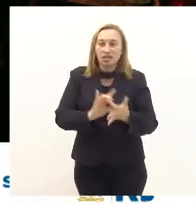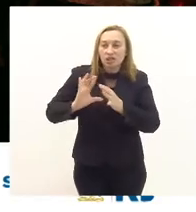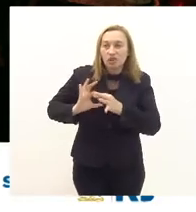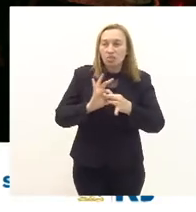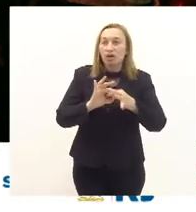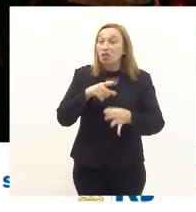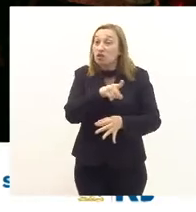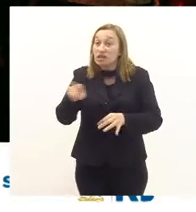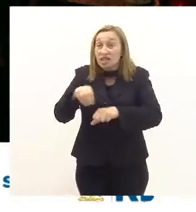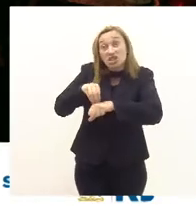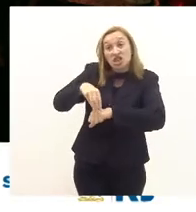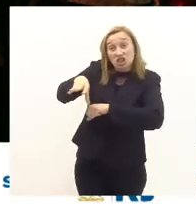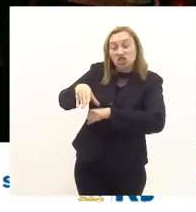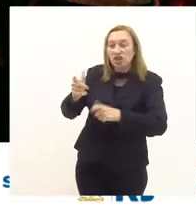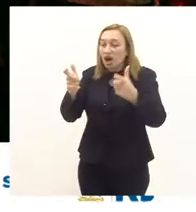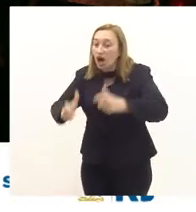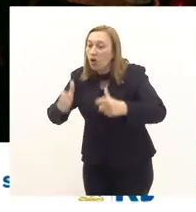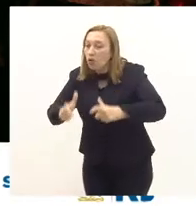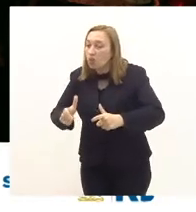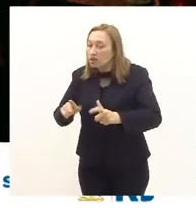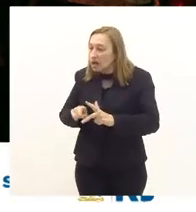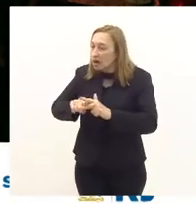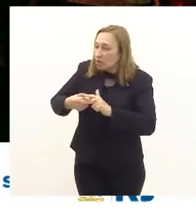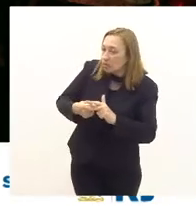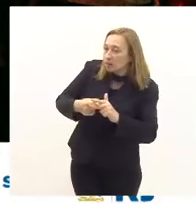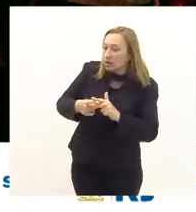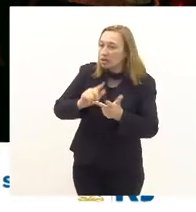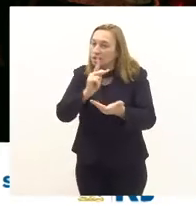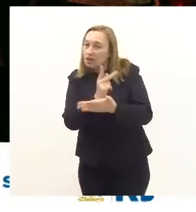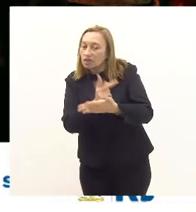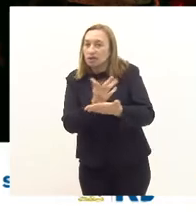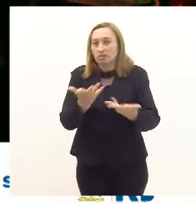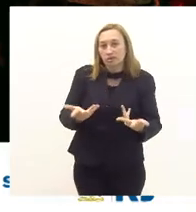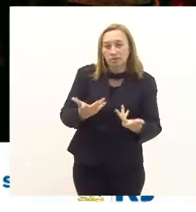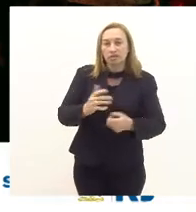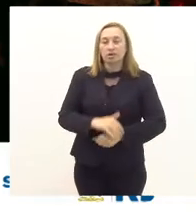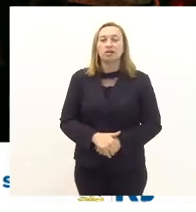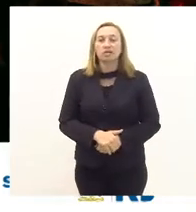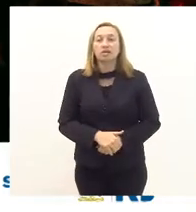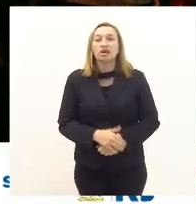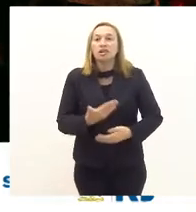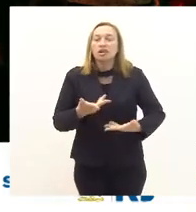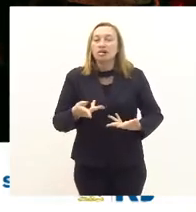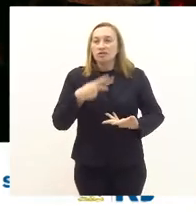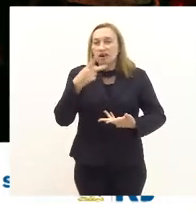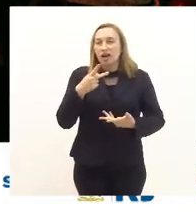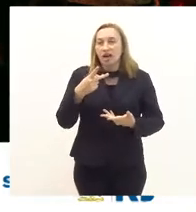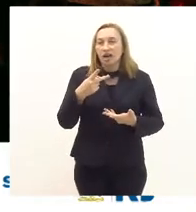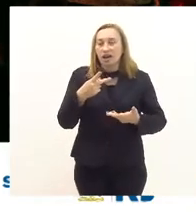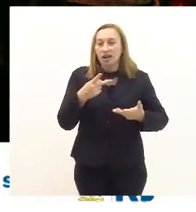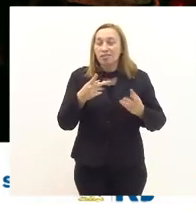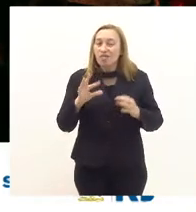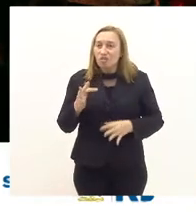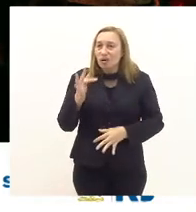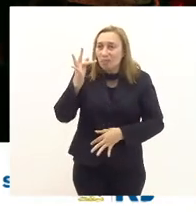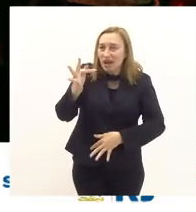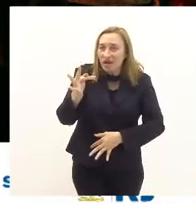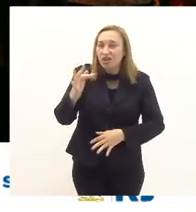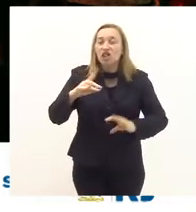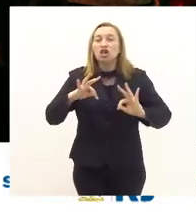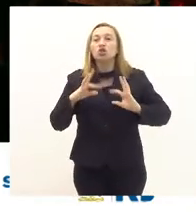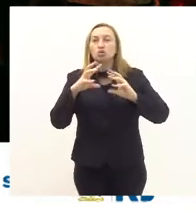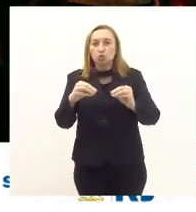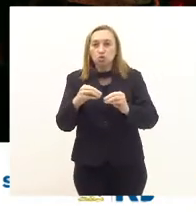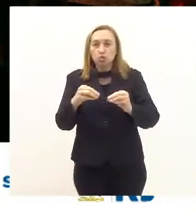que indicam para a gente onde a gente está acertando, onde está errando. Então, aqui eu trago para vocês um panorama breve, mas tudo